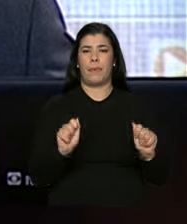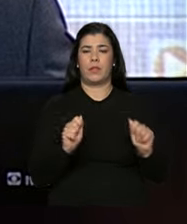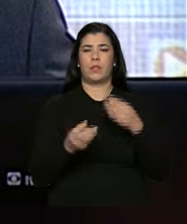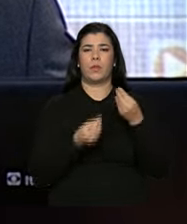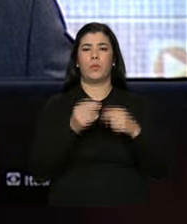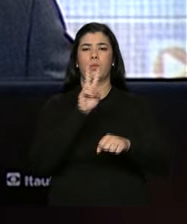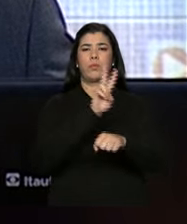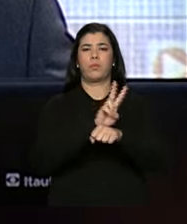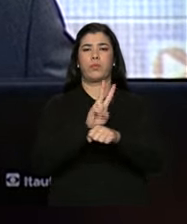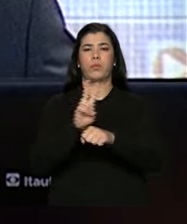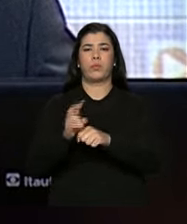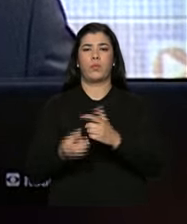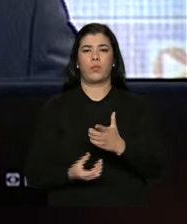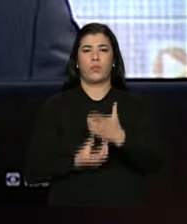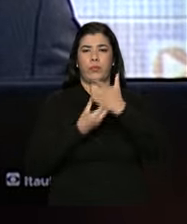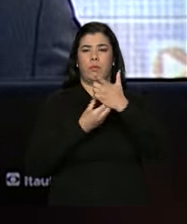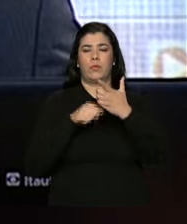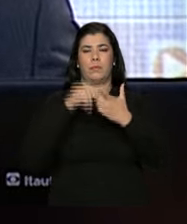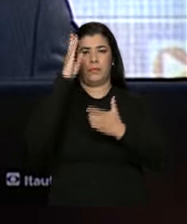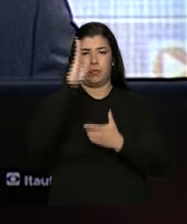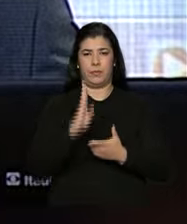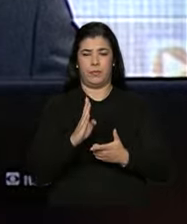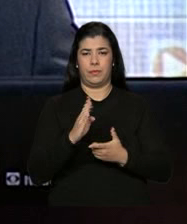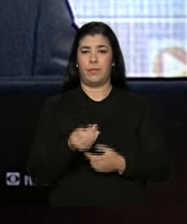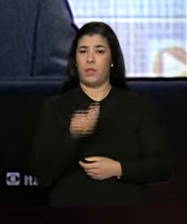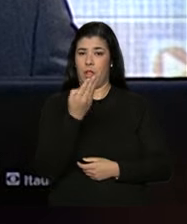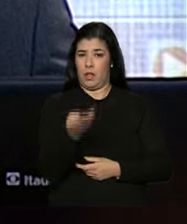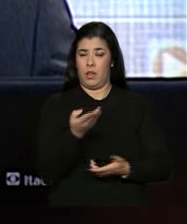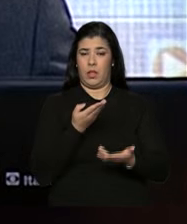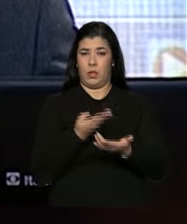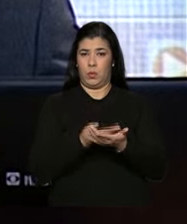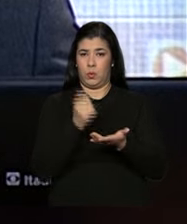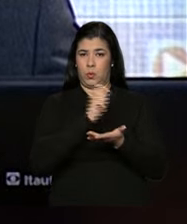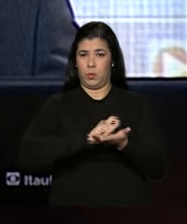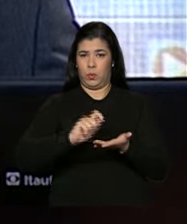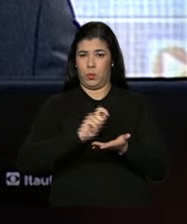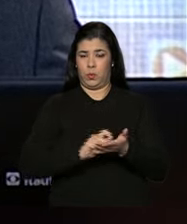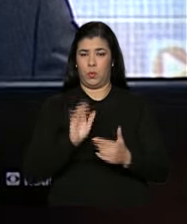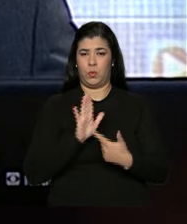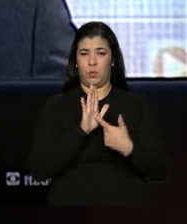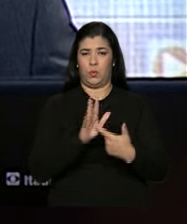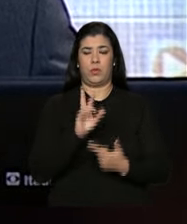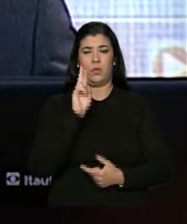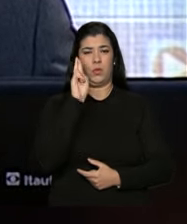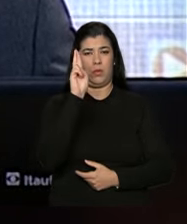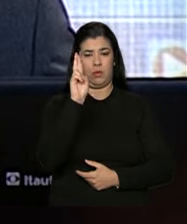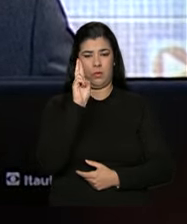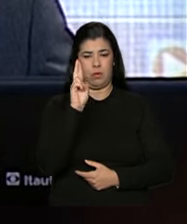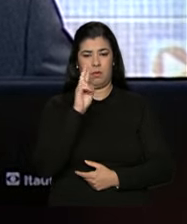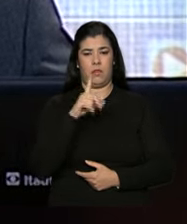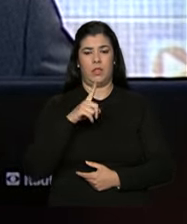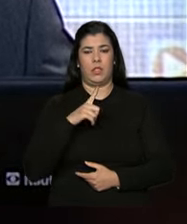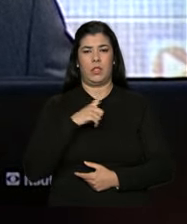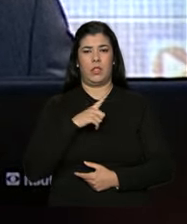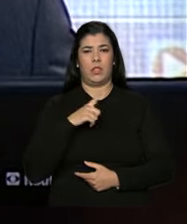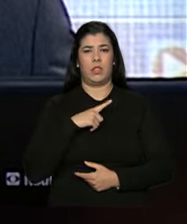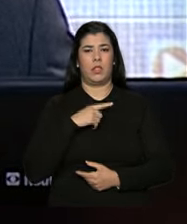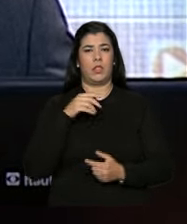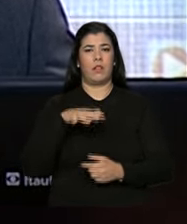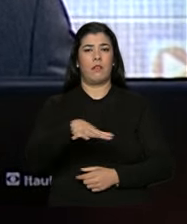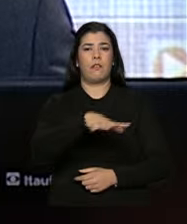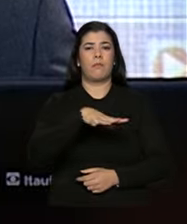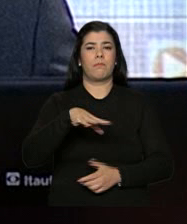controle de armas no Brasil. O estudo ah é uma referência paraa área ah de